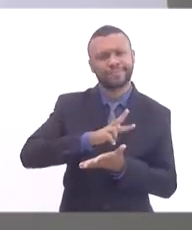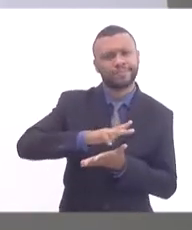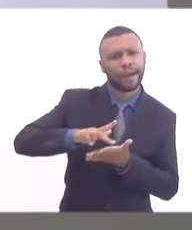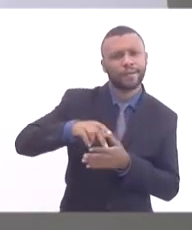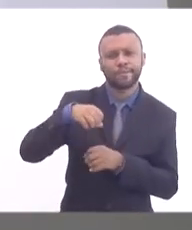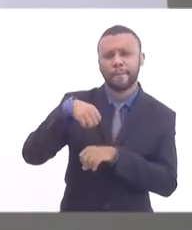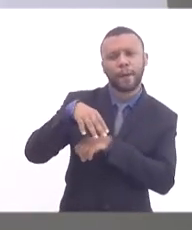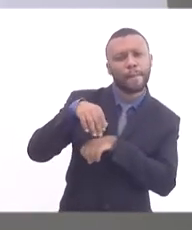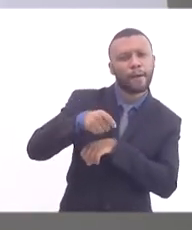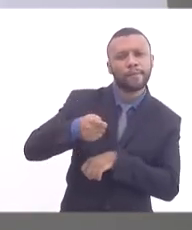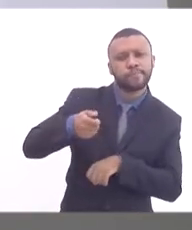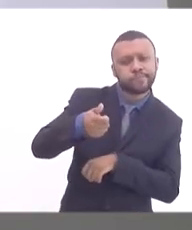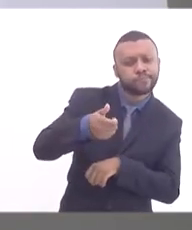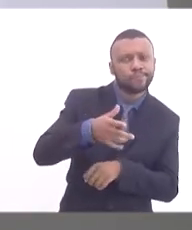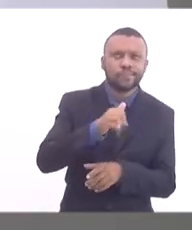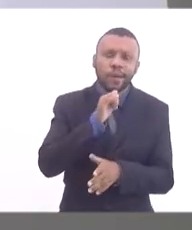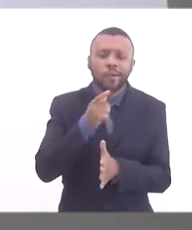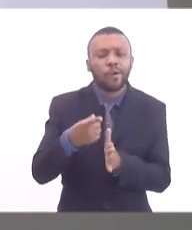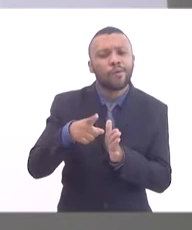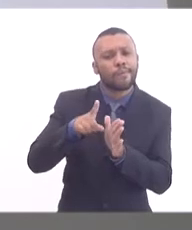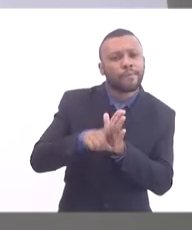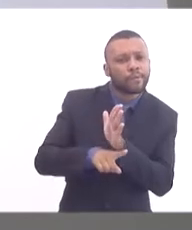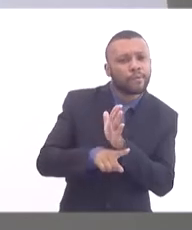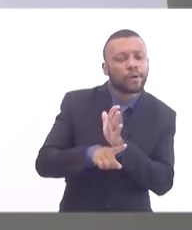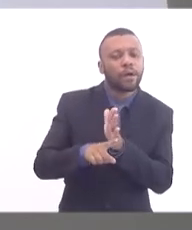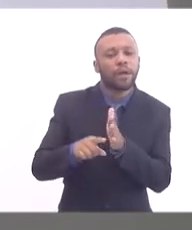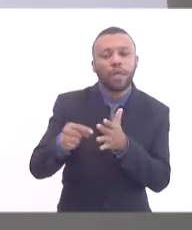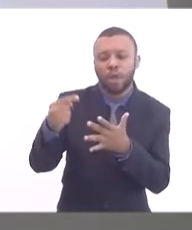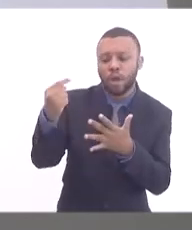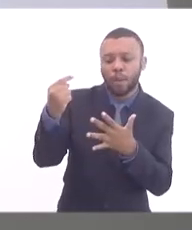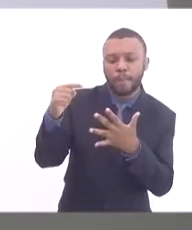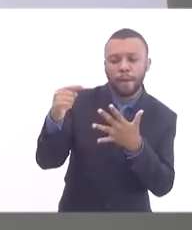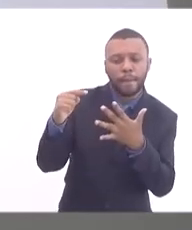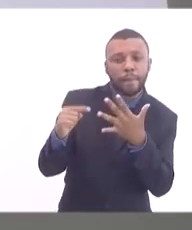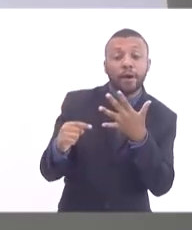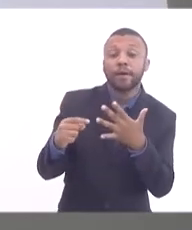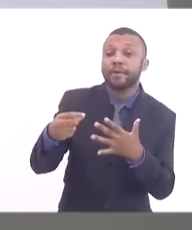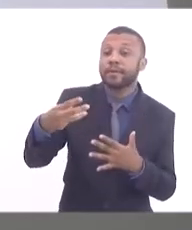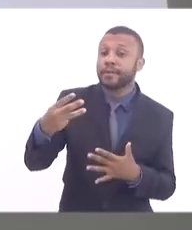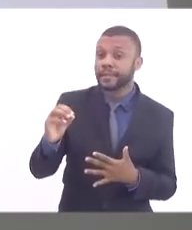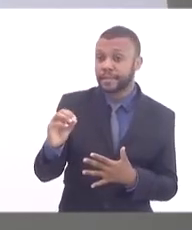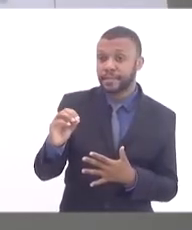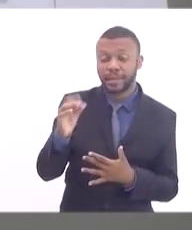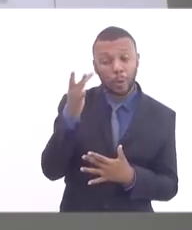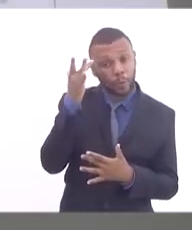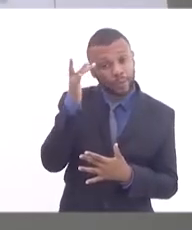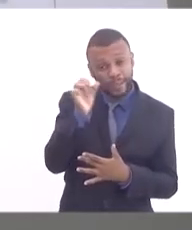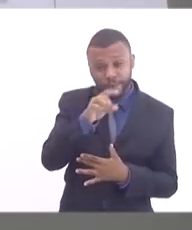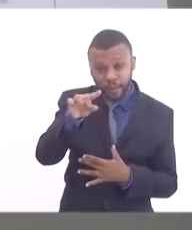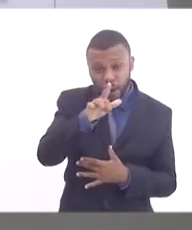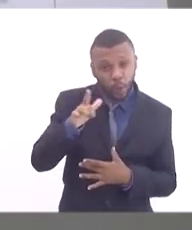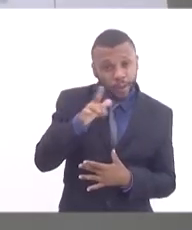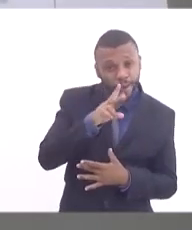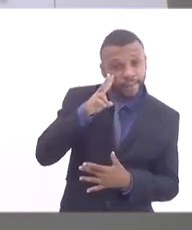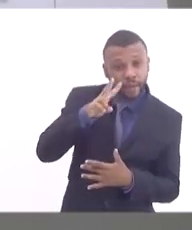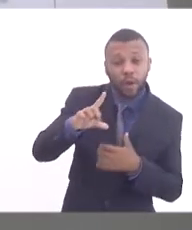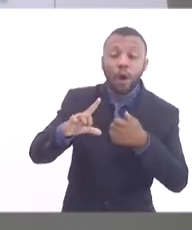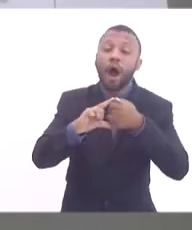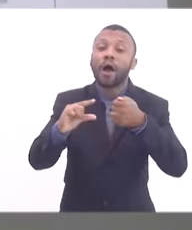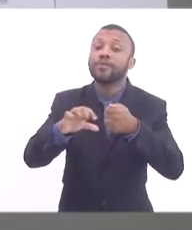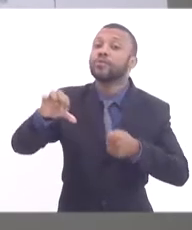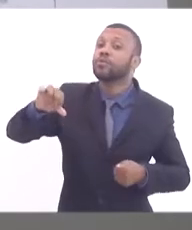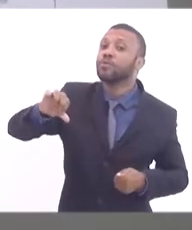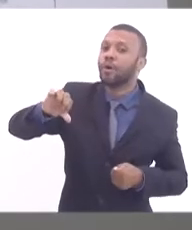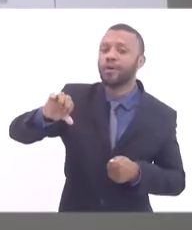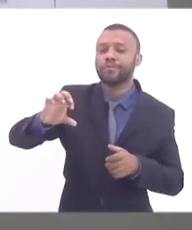benefícios ou diferimentos é o item 30 não sei se tá dando para ver O que é o artigo 9º da Lei